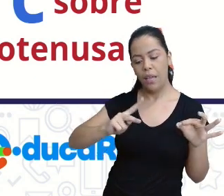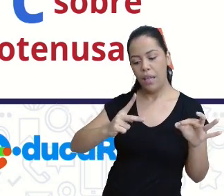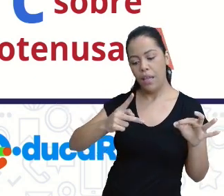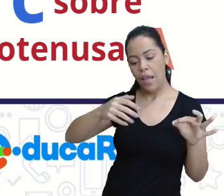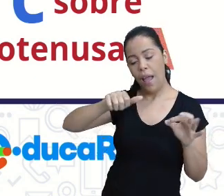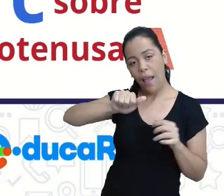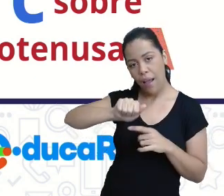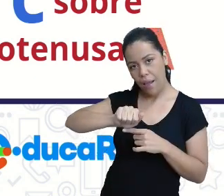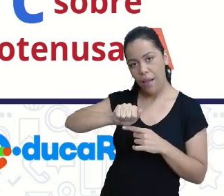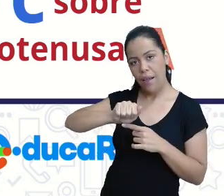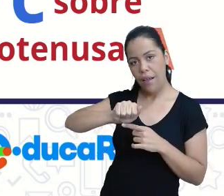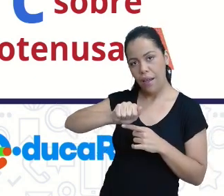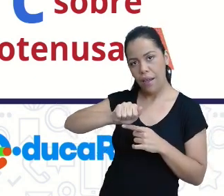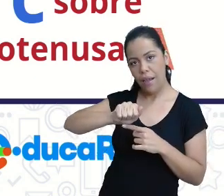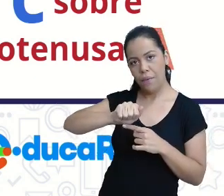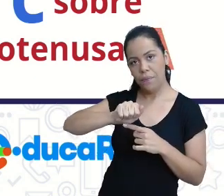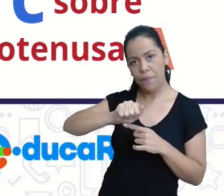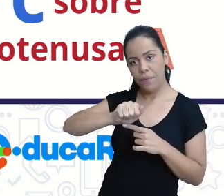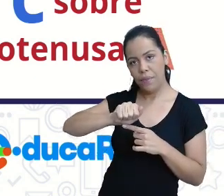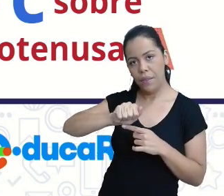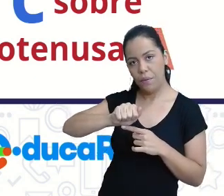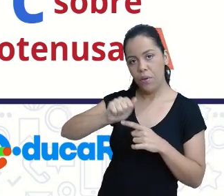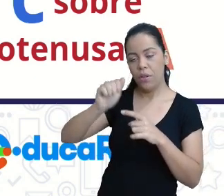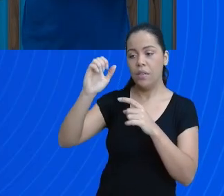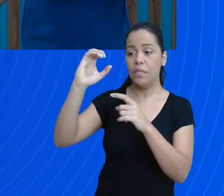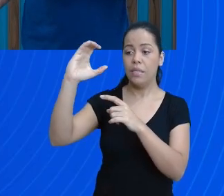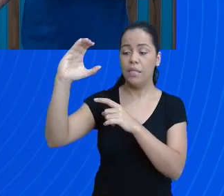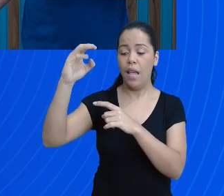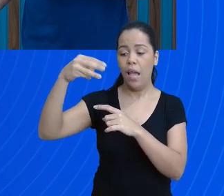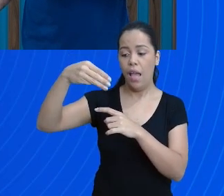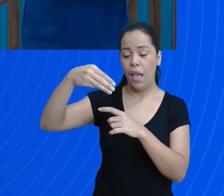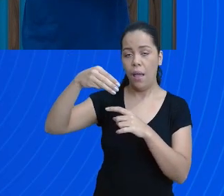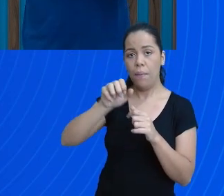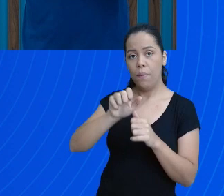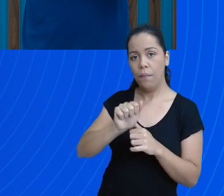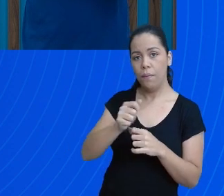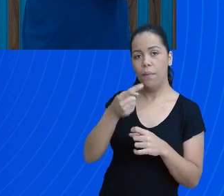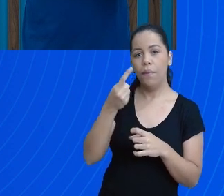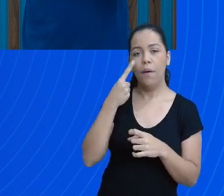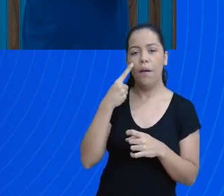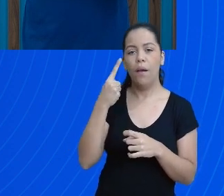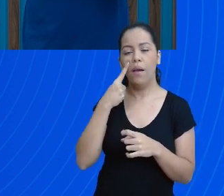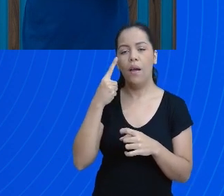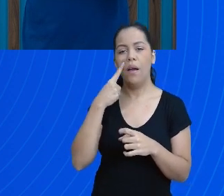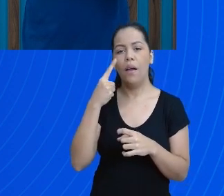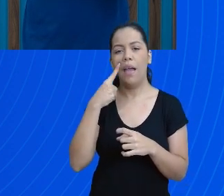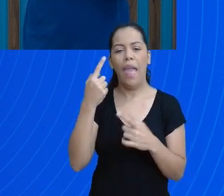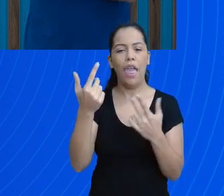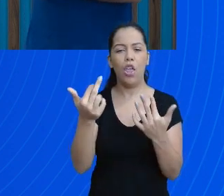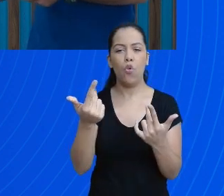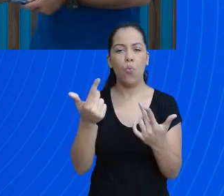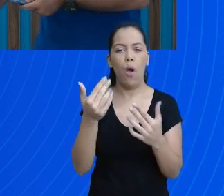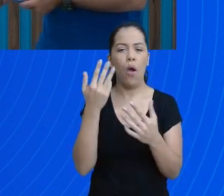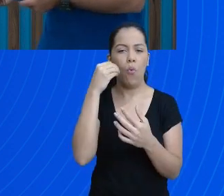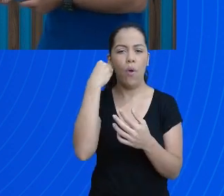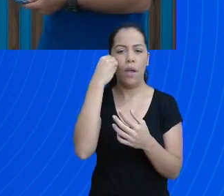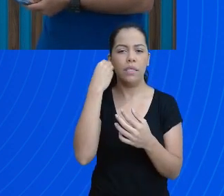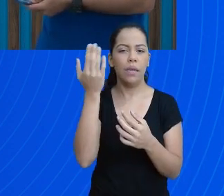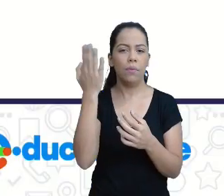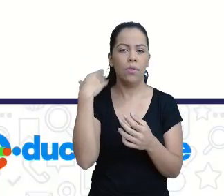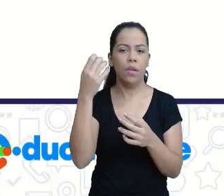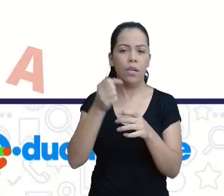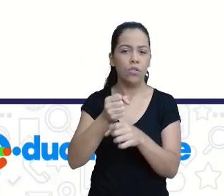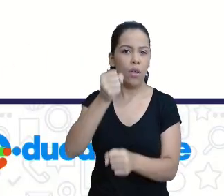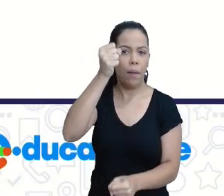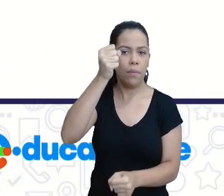C, em cima da hipotenusa. É como se a gente estivesse observando aquela ideia do cabo de vassoura. Da mesma forma que